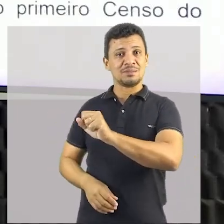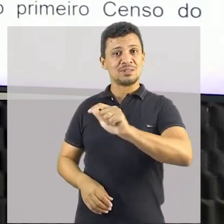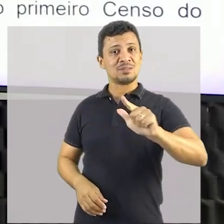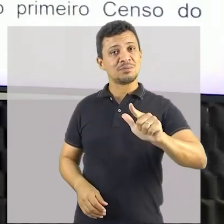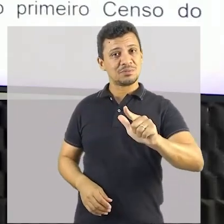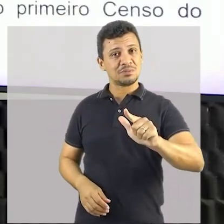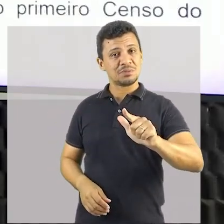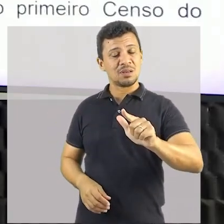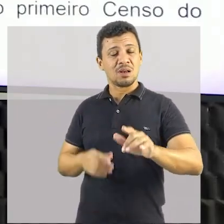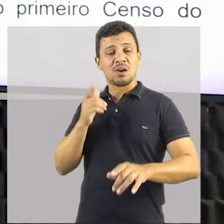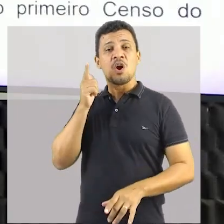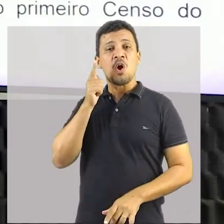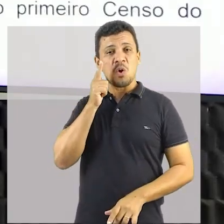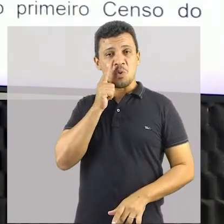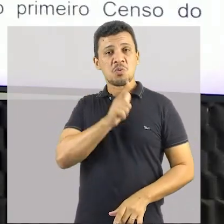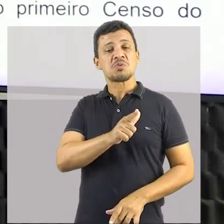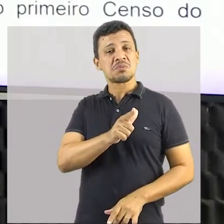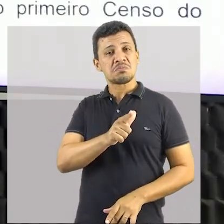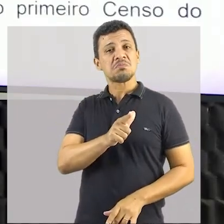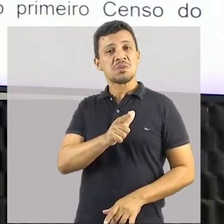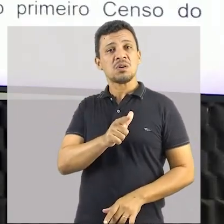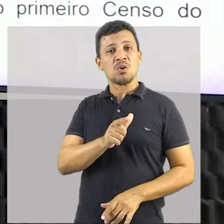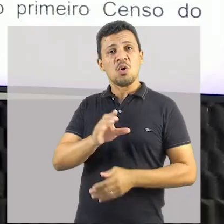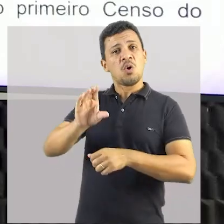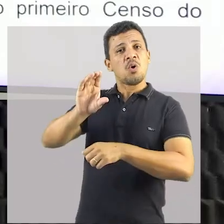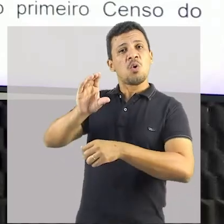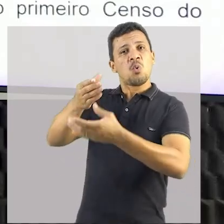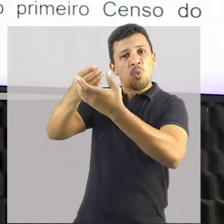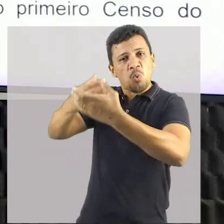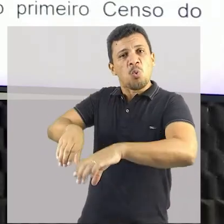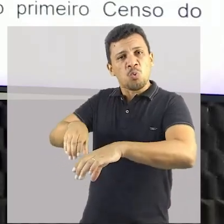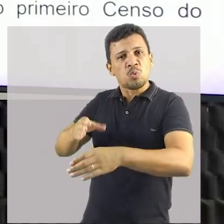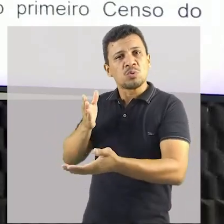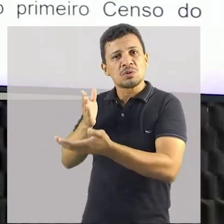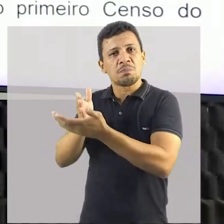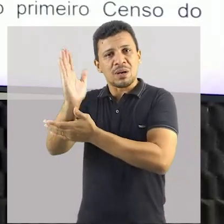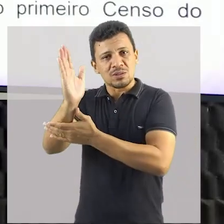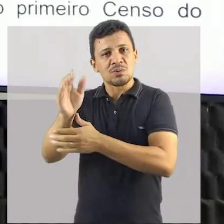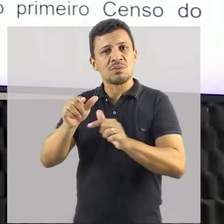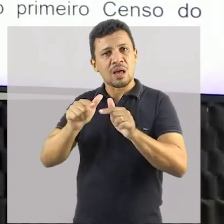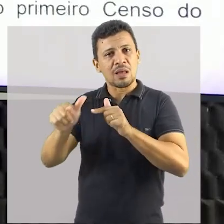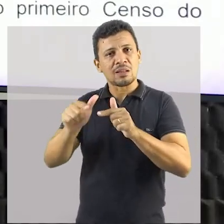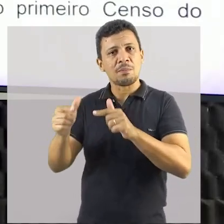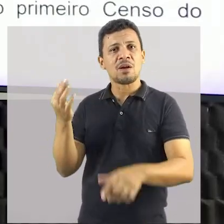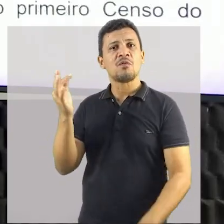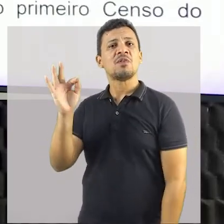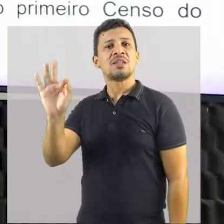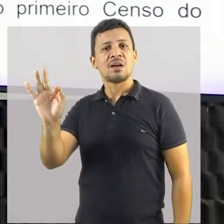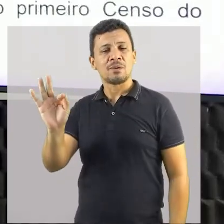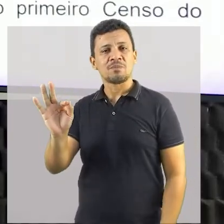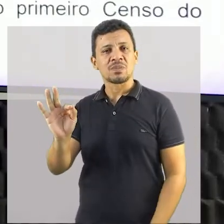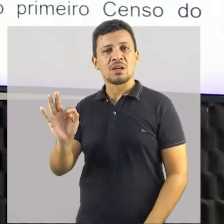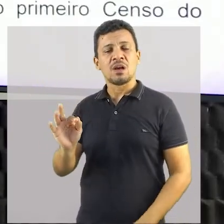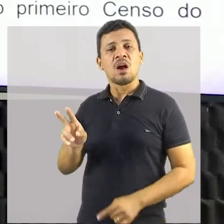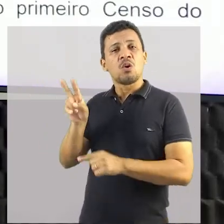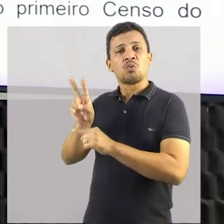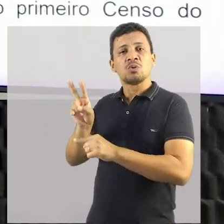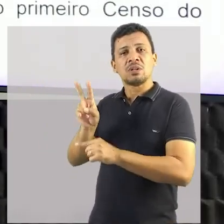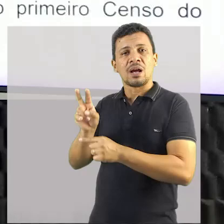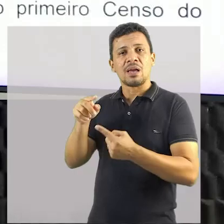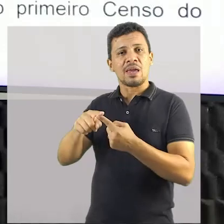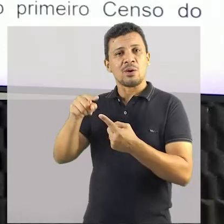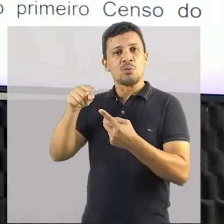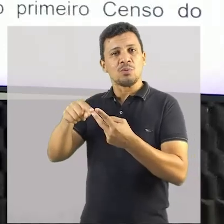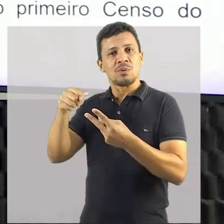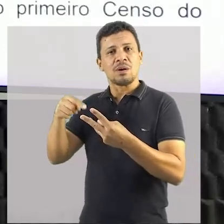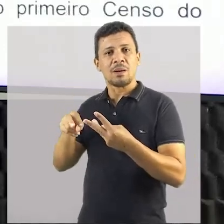Luís e acabou conseguindo lograr êxito. Passou no concurso público e era servidor federal. Conseguiu criar eu e meus irmãos com